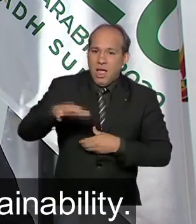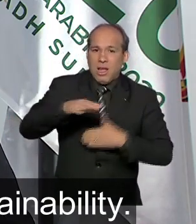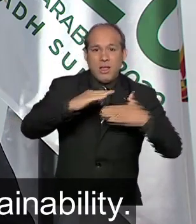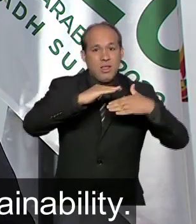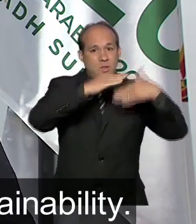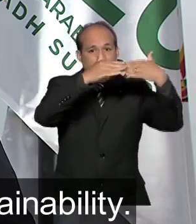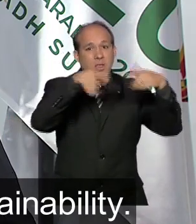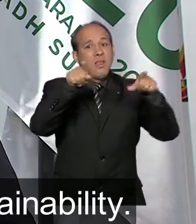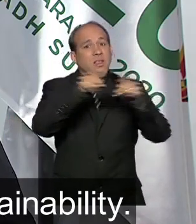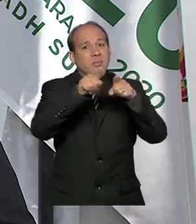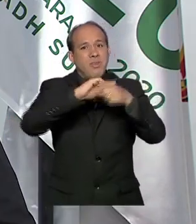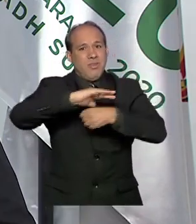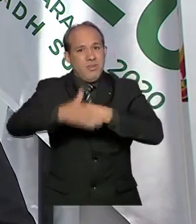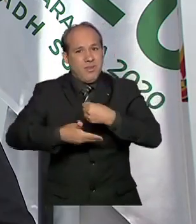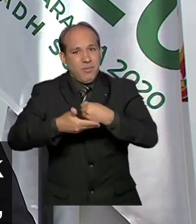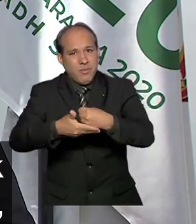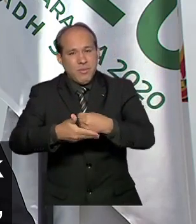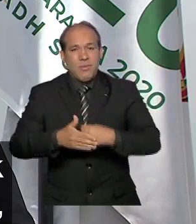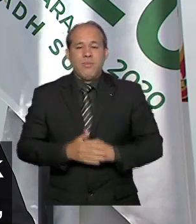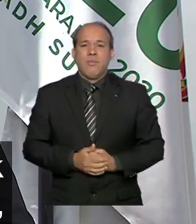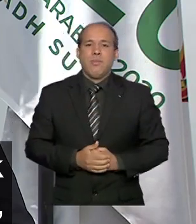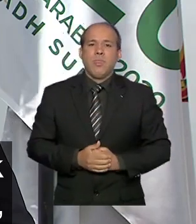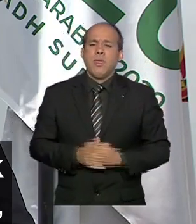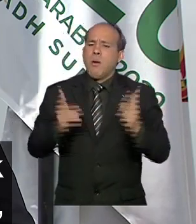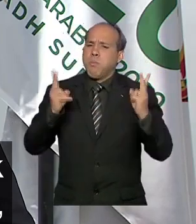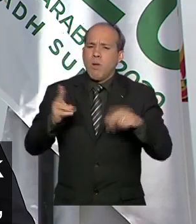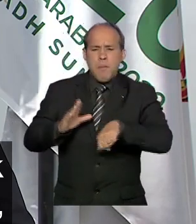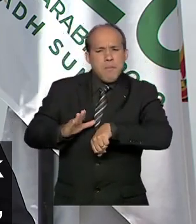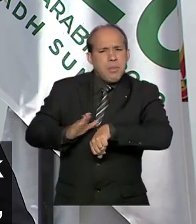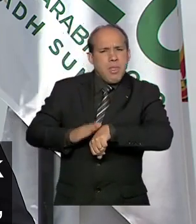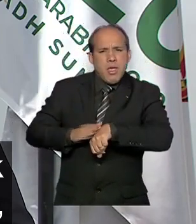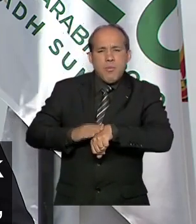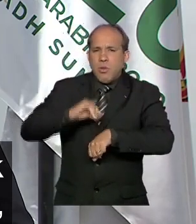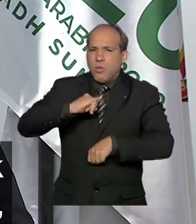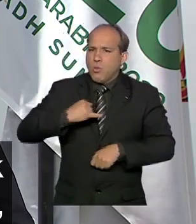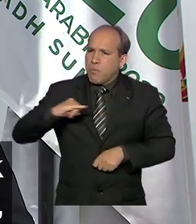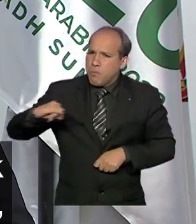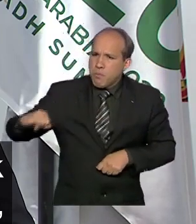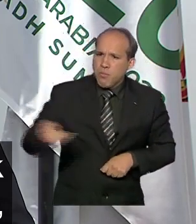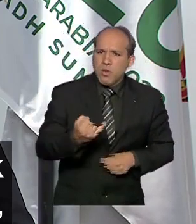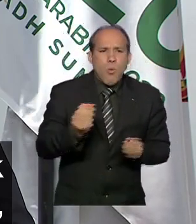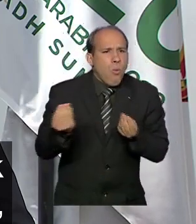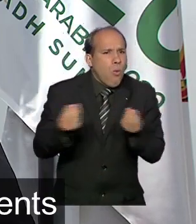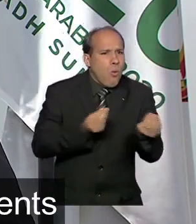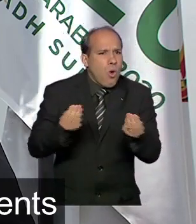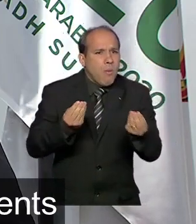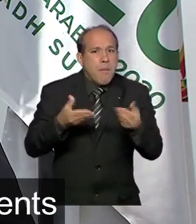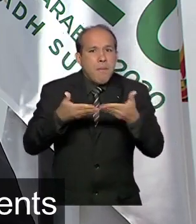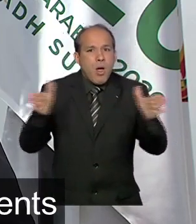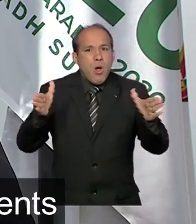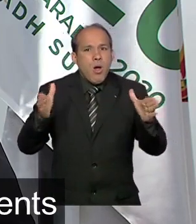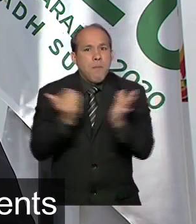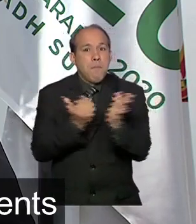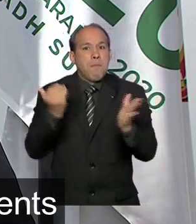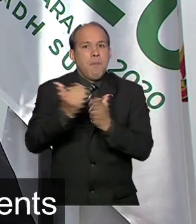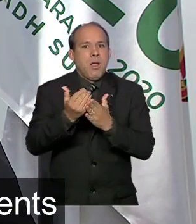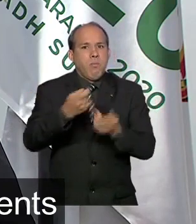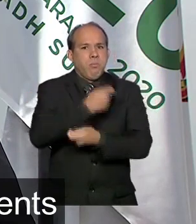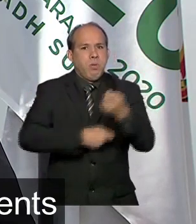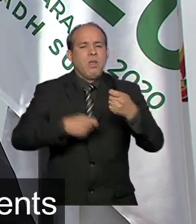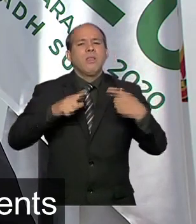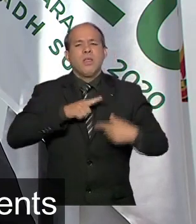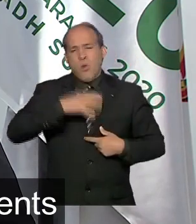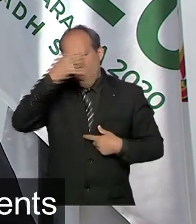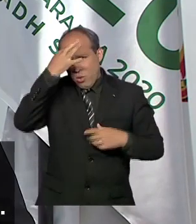e da sustentabilidade ao mesmo tempo em que buscamos mora abertura Econômica estamos cientes